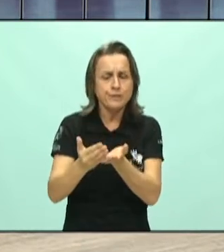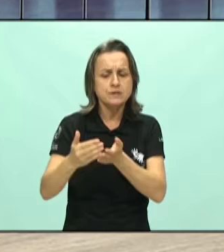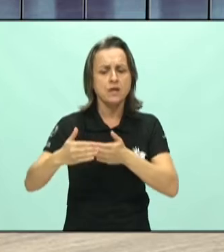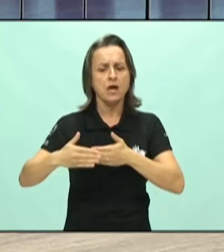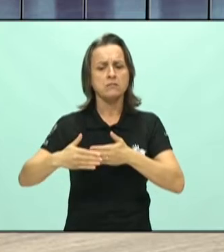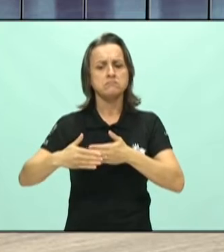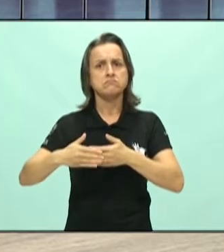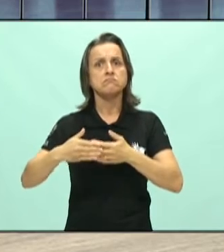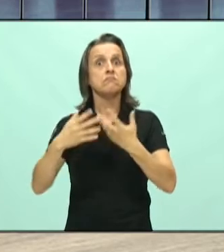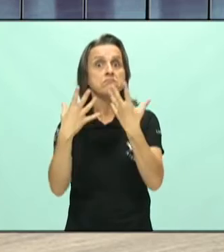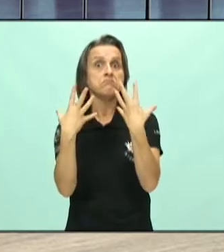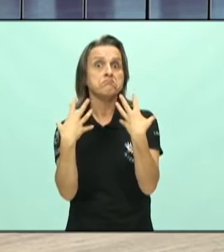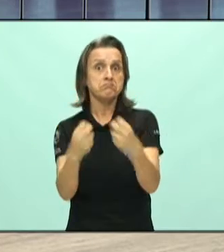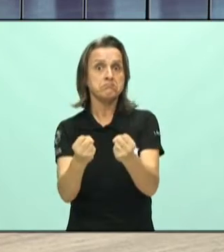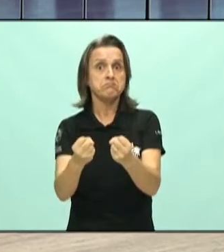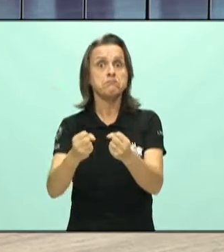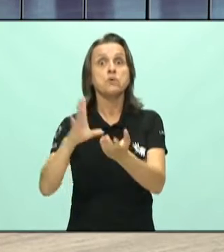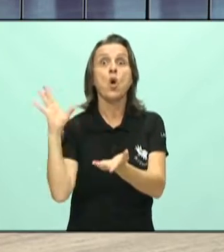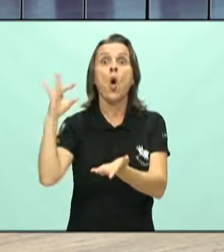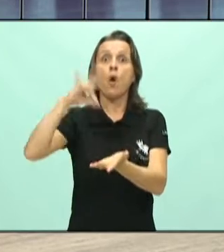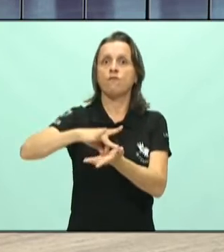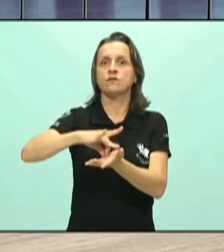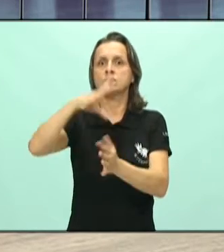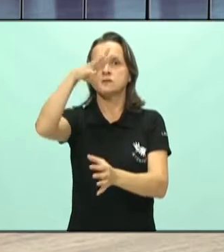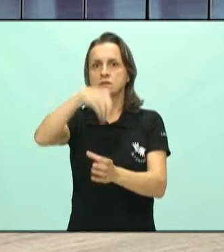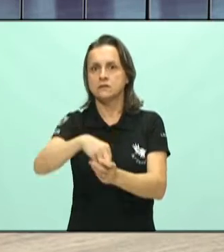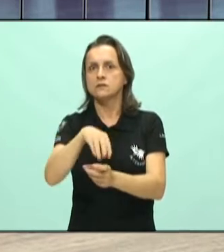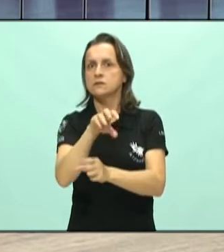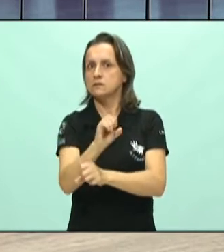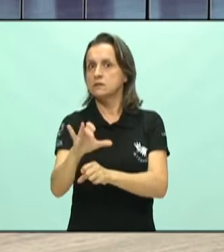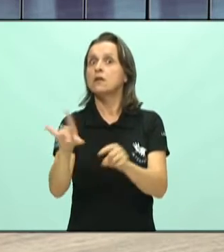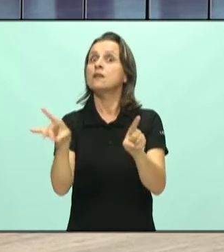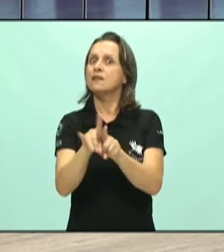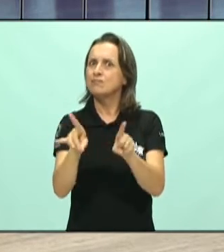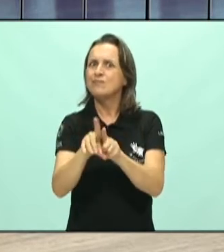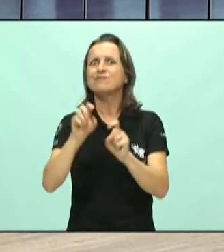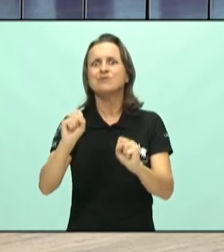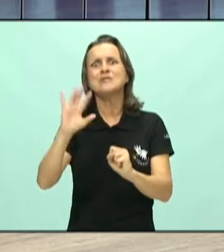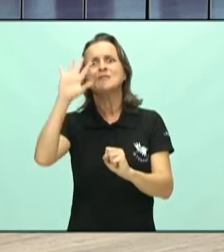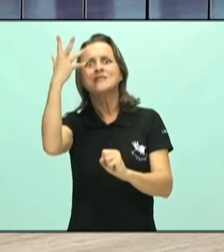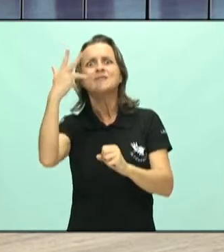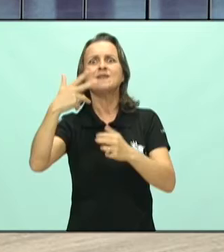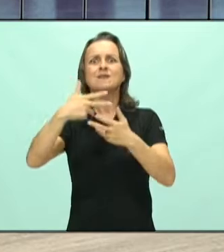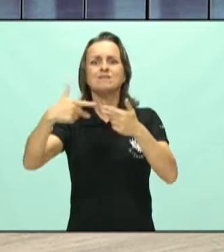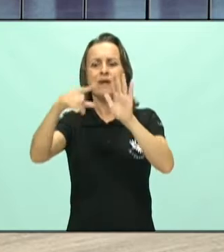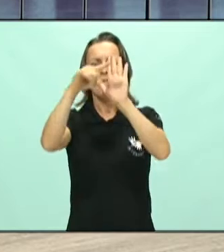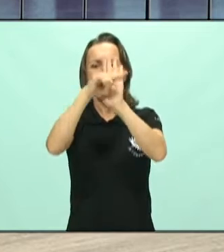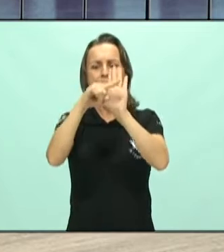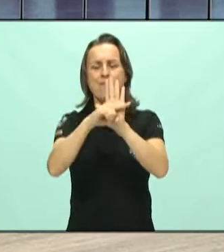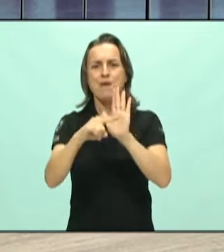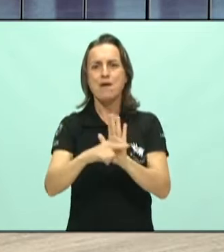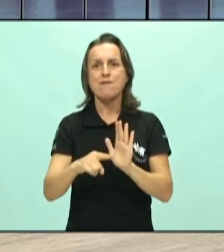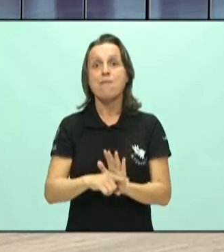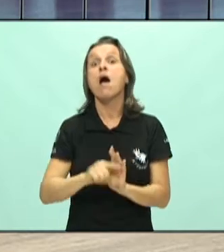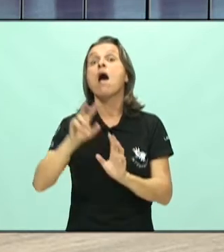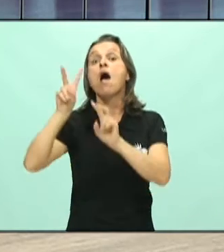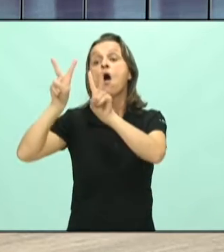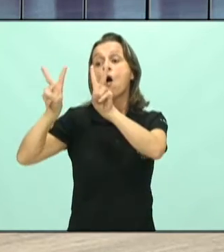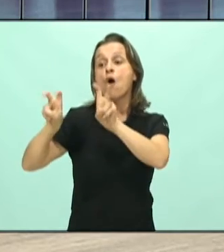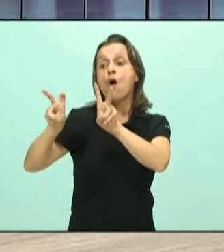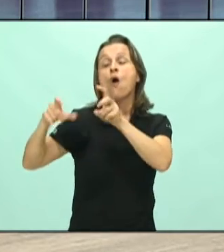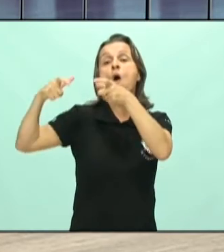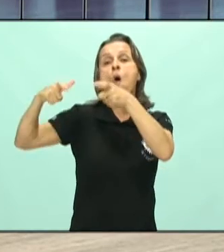Santa Catarina e já começar a ter os seus efeitos negativos perante toda a economia de Santa Catarina.